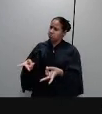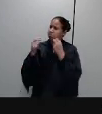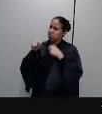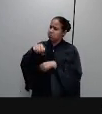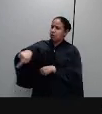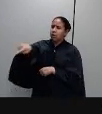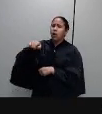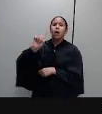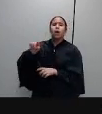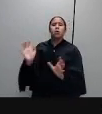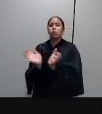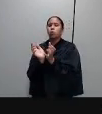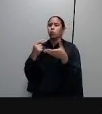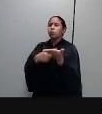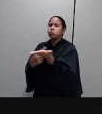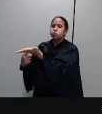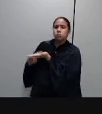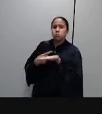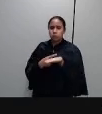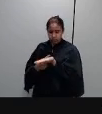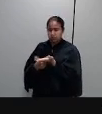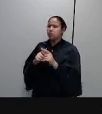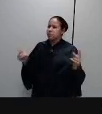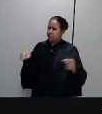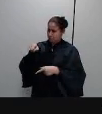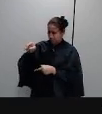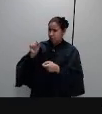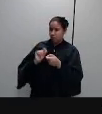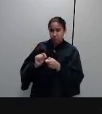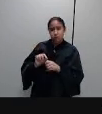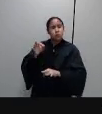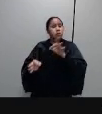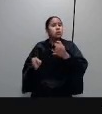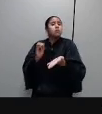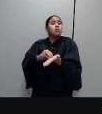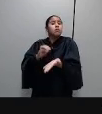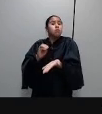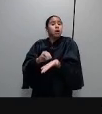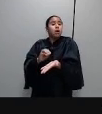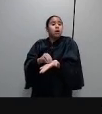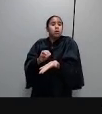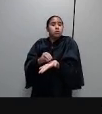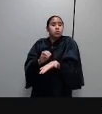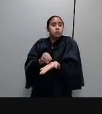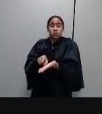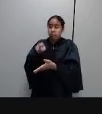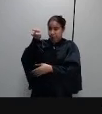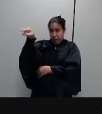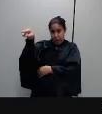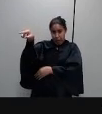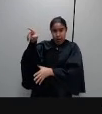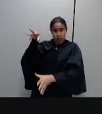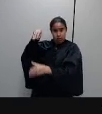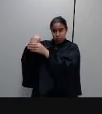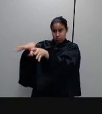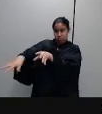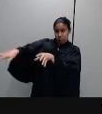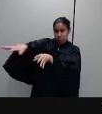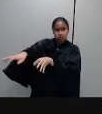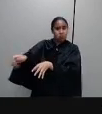no entanto apesar de ter um feito juízo não foi exercido naquela for o dono ela curte encaminhado